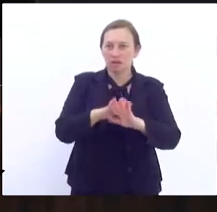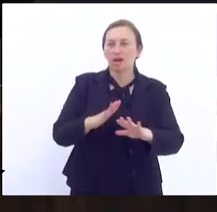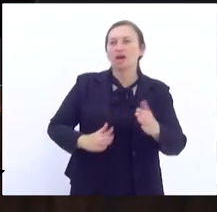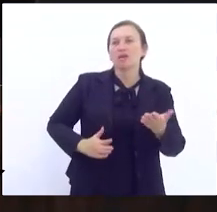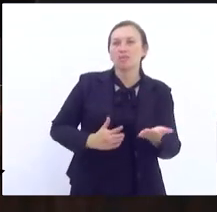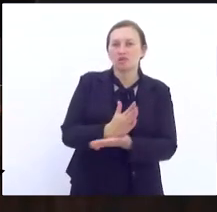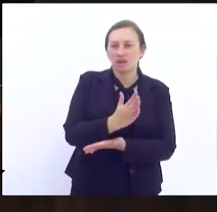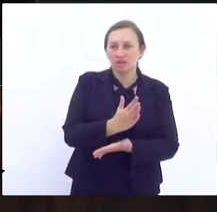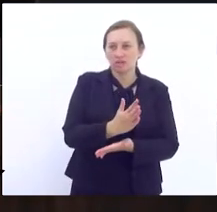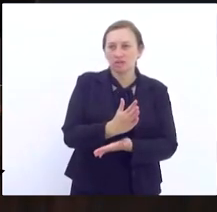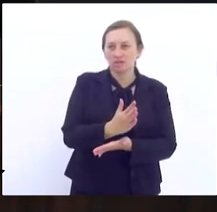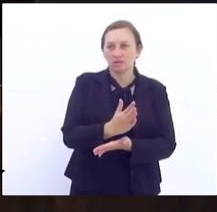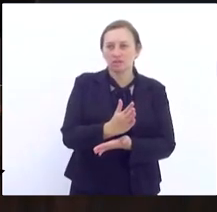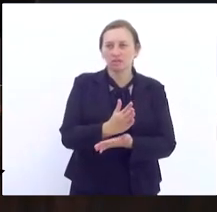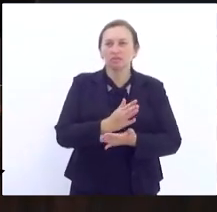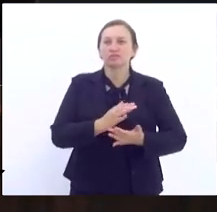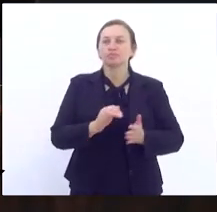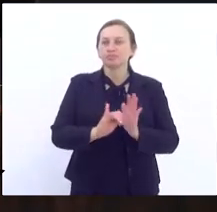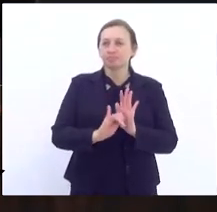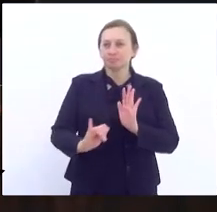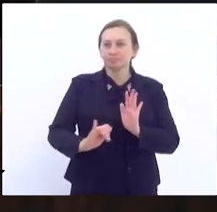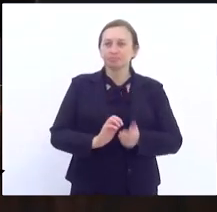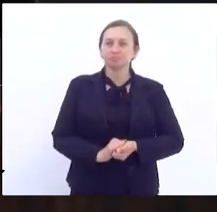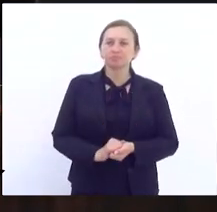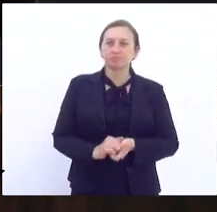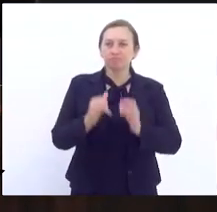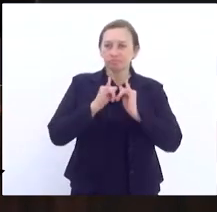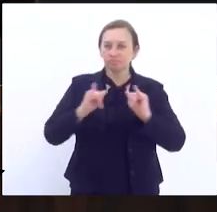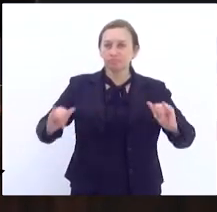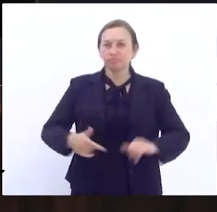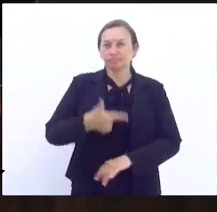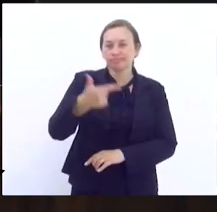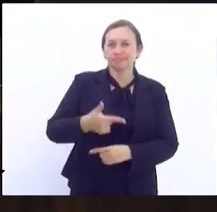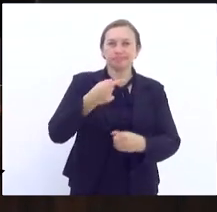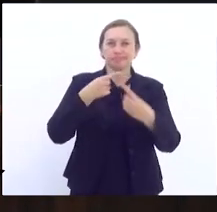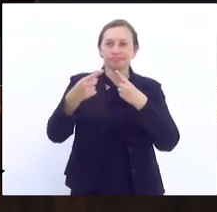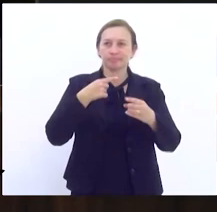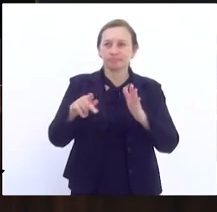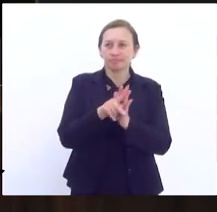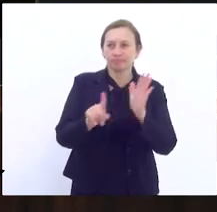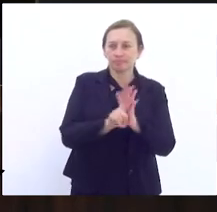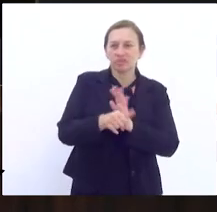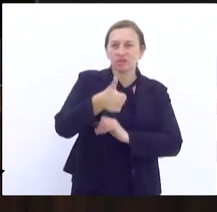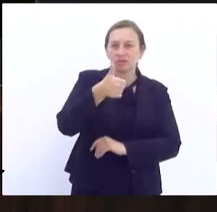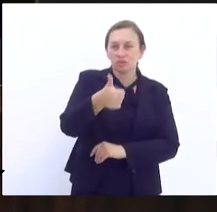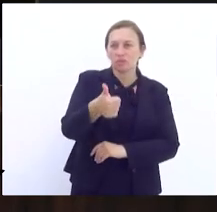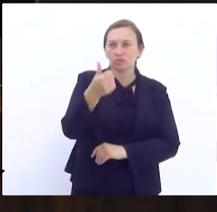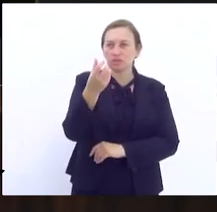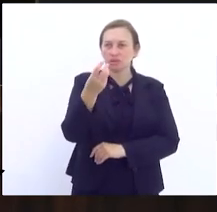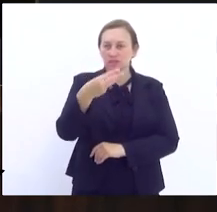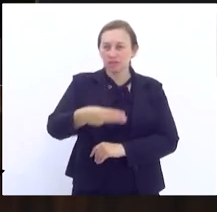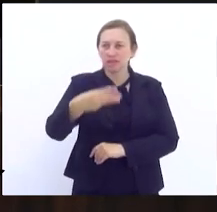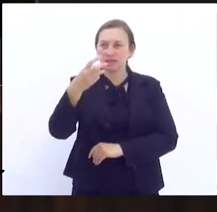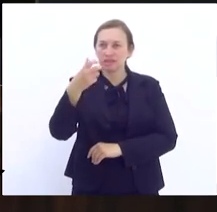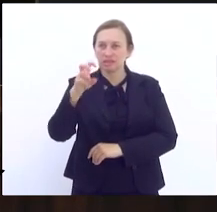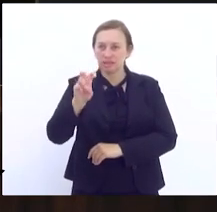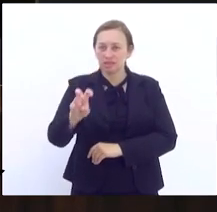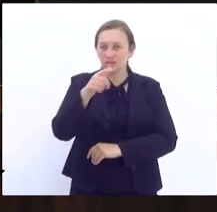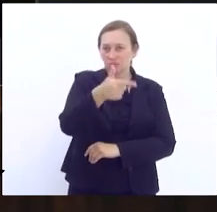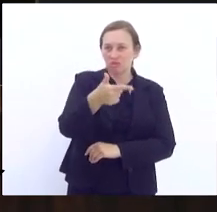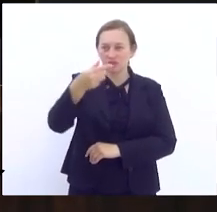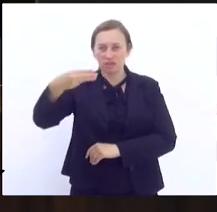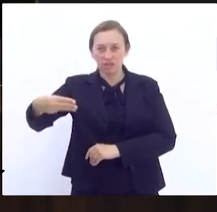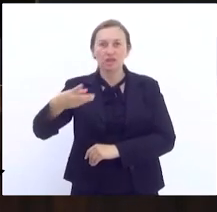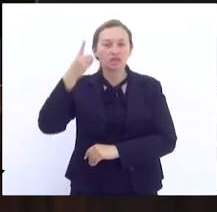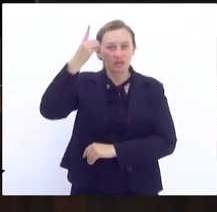estão aprovado vai autógrafo anunciam em segunda discussão projeto de lei número 135 2023 de